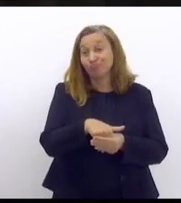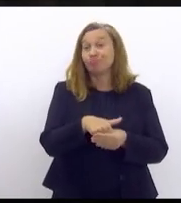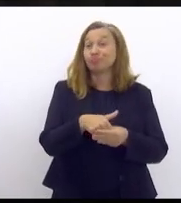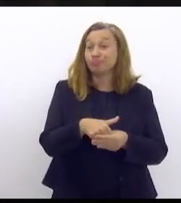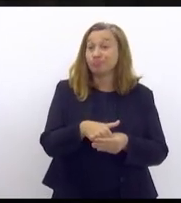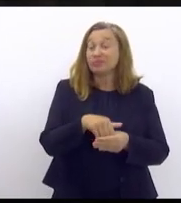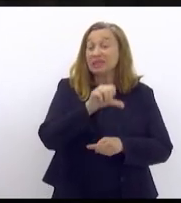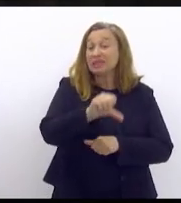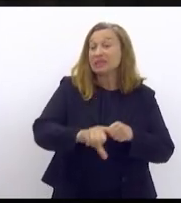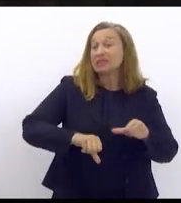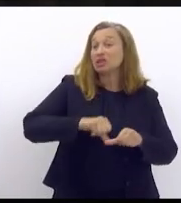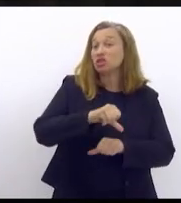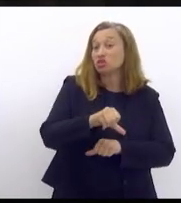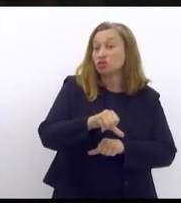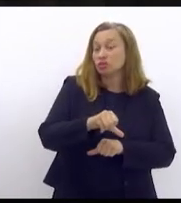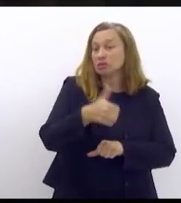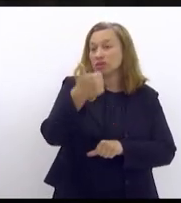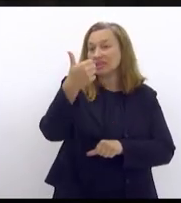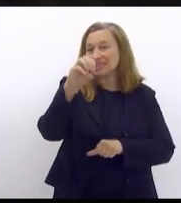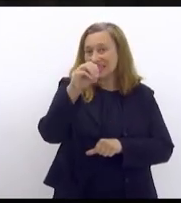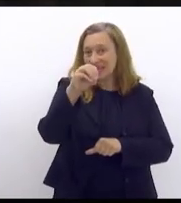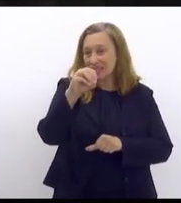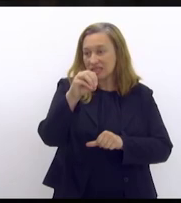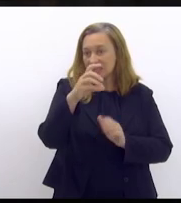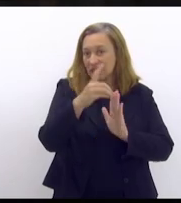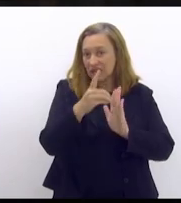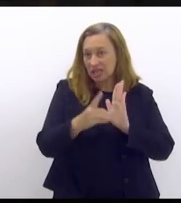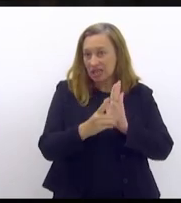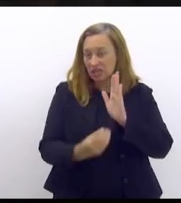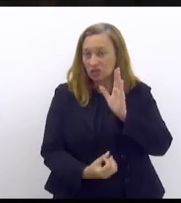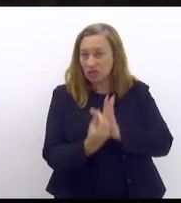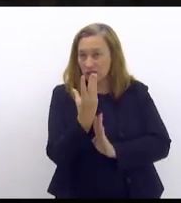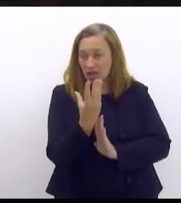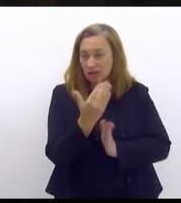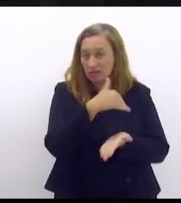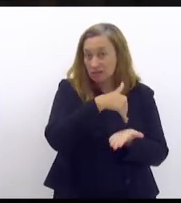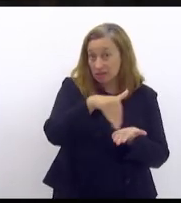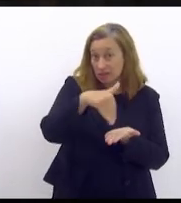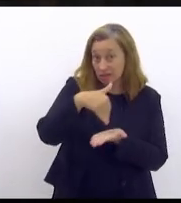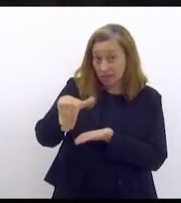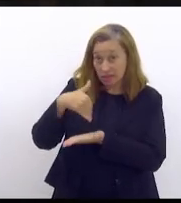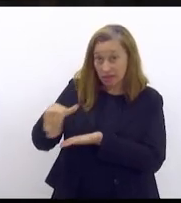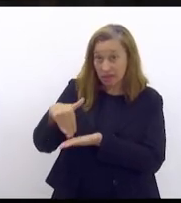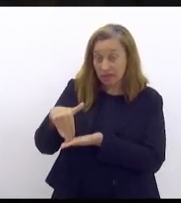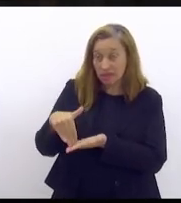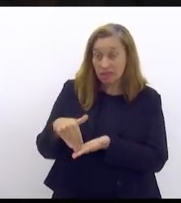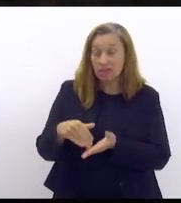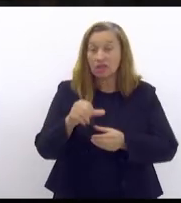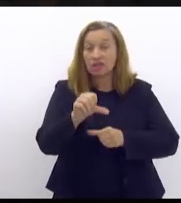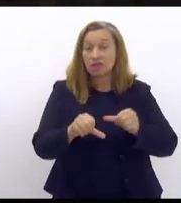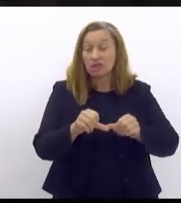a transformação de 10 decretos que criaram secretarias em leis.